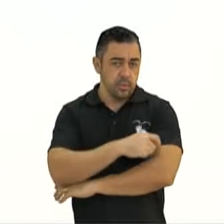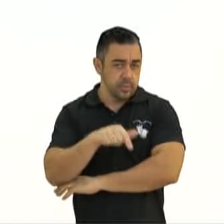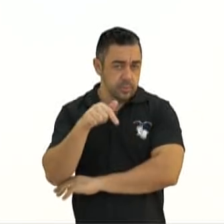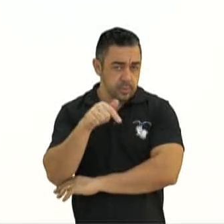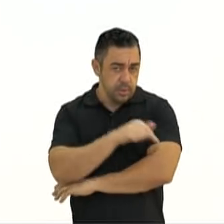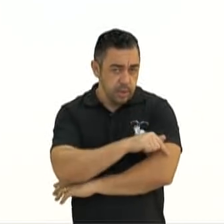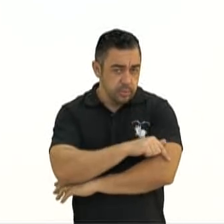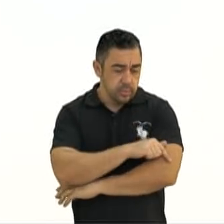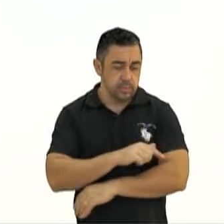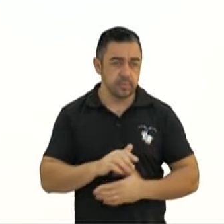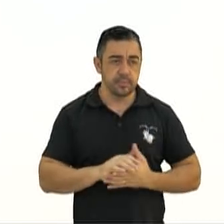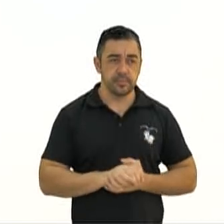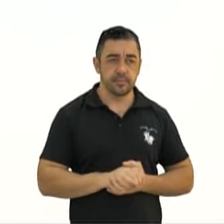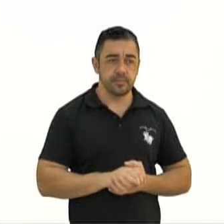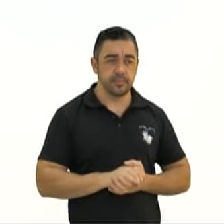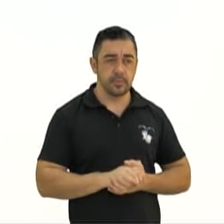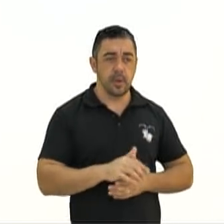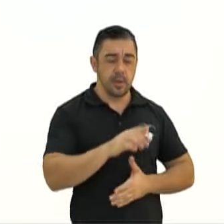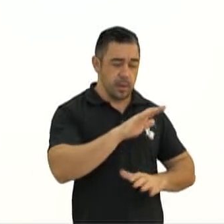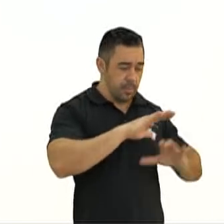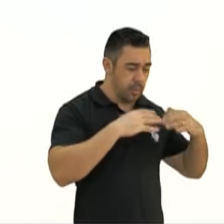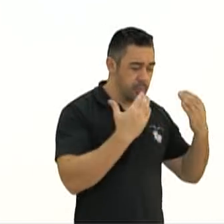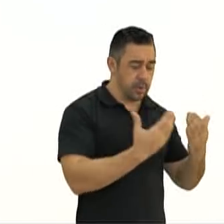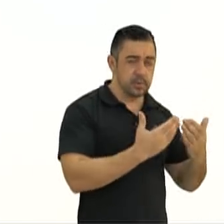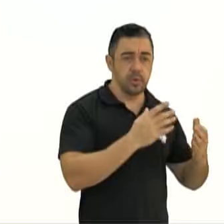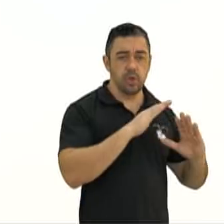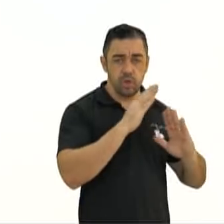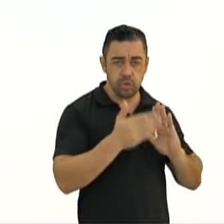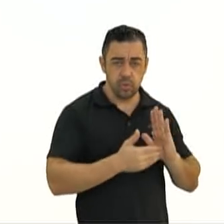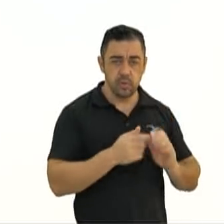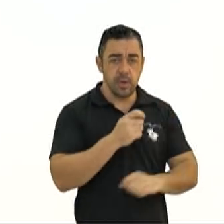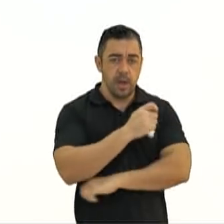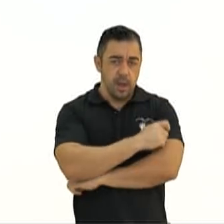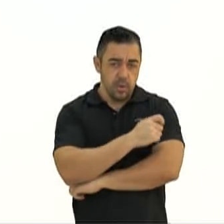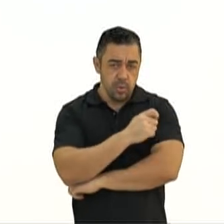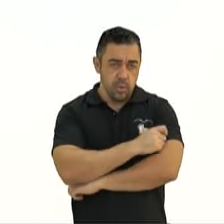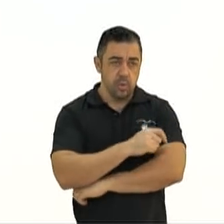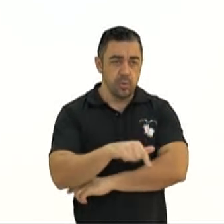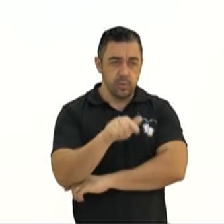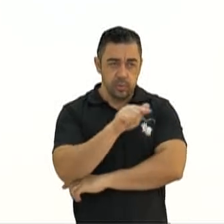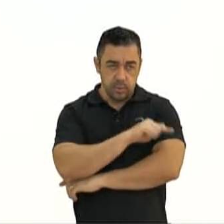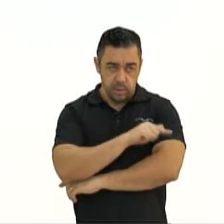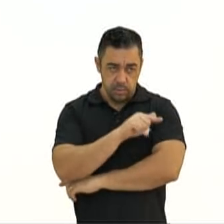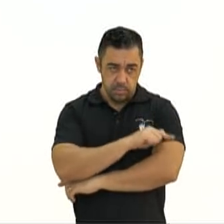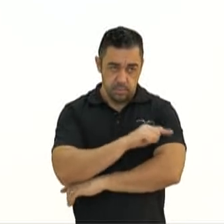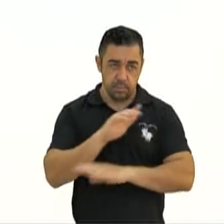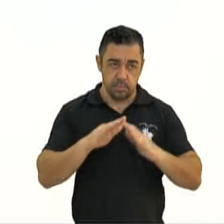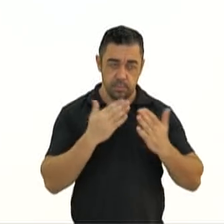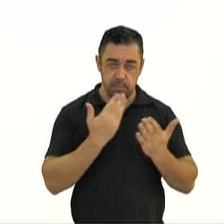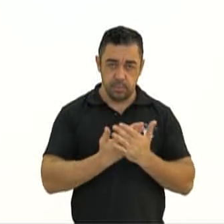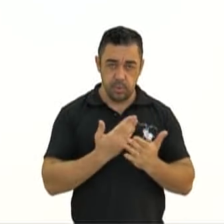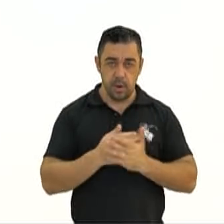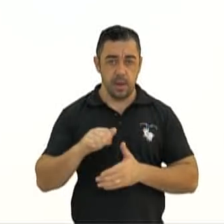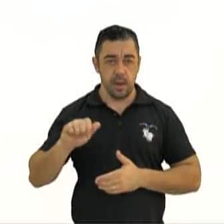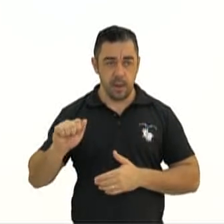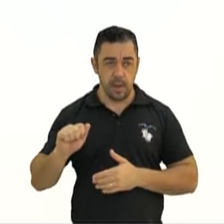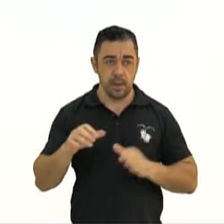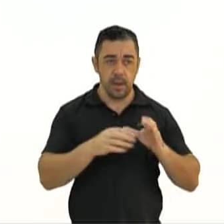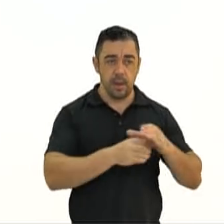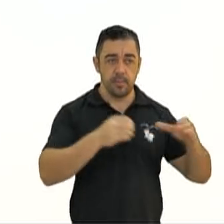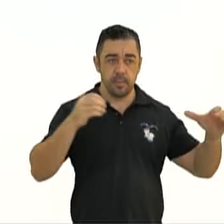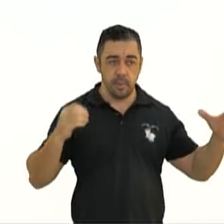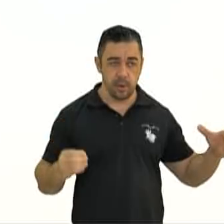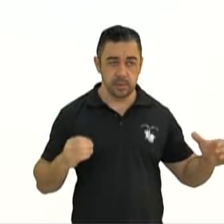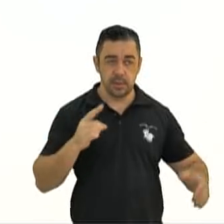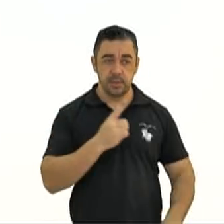7º ano. A população são todos os alunos do 7º ano do Colégio Estadual A e a amostra